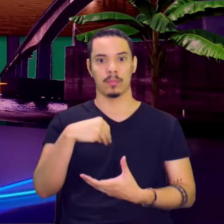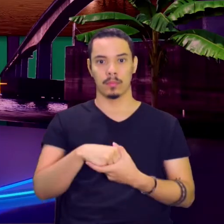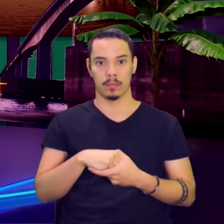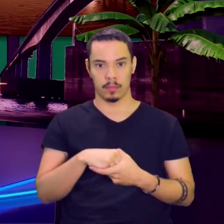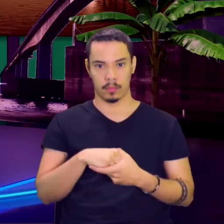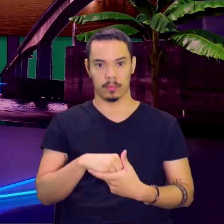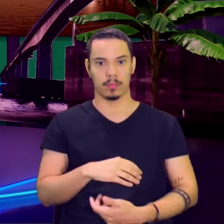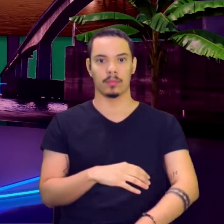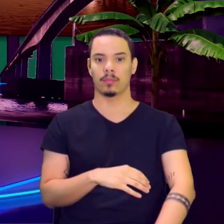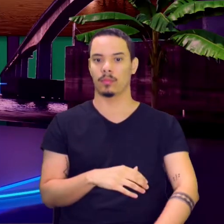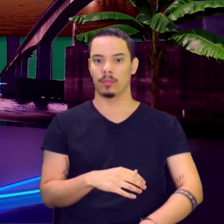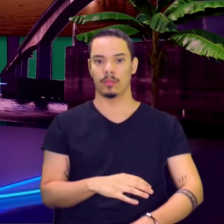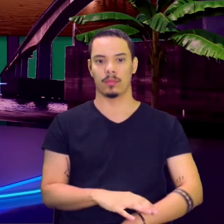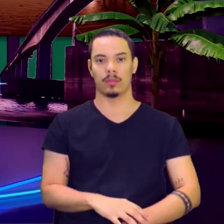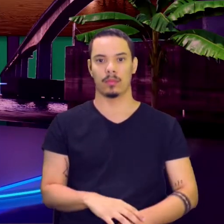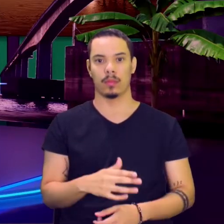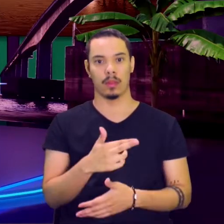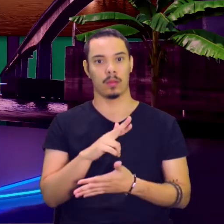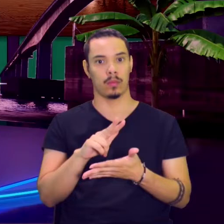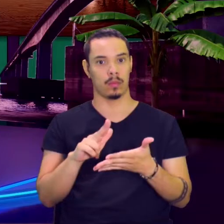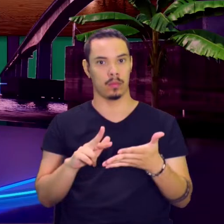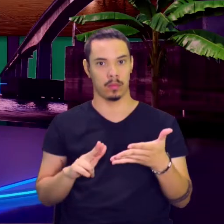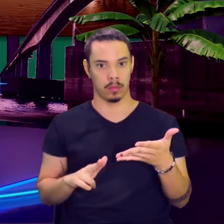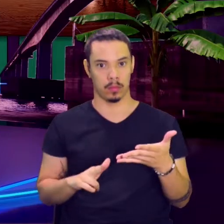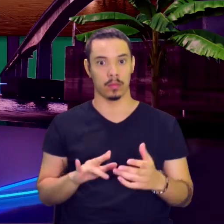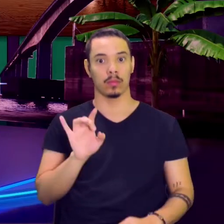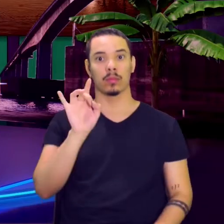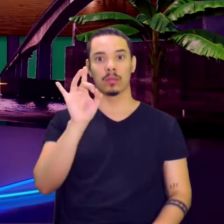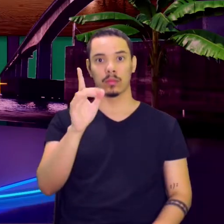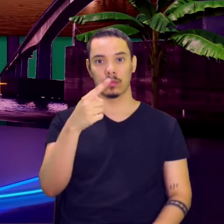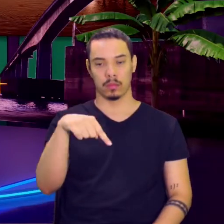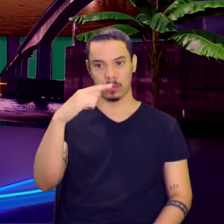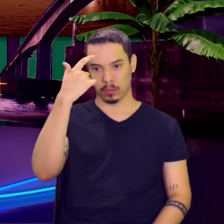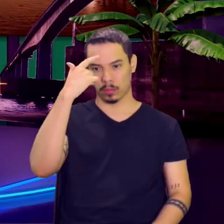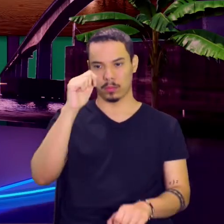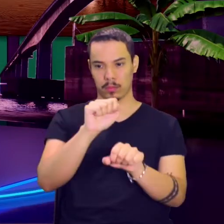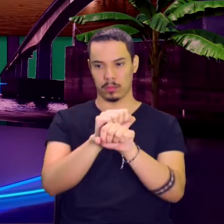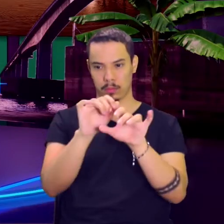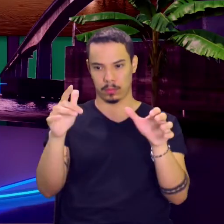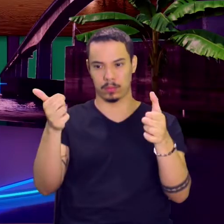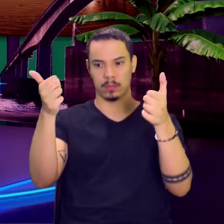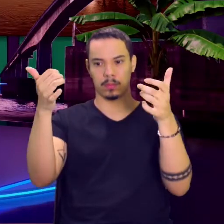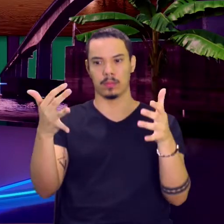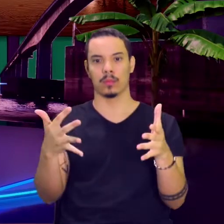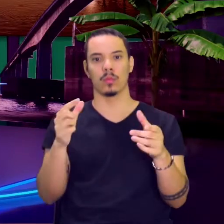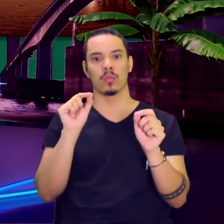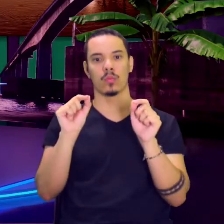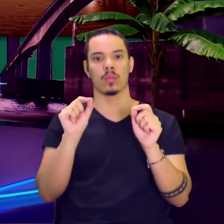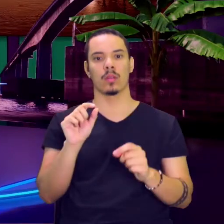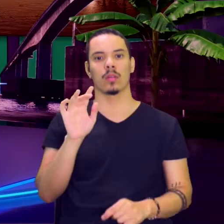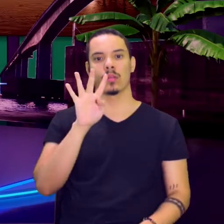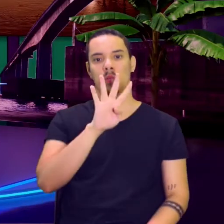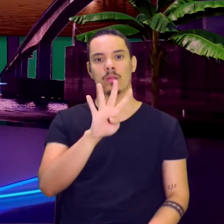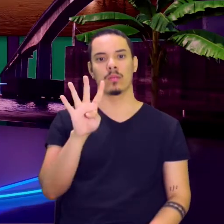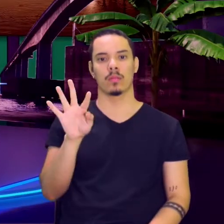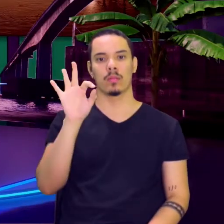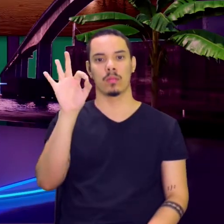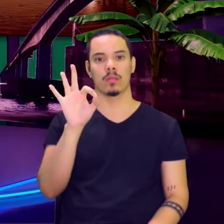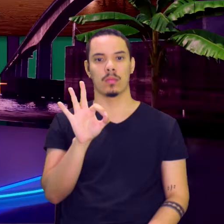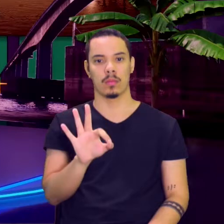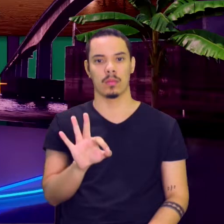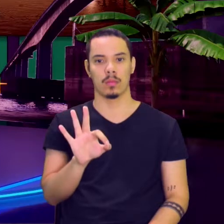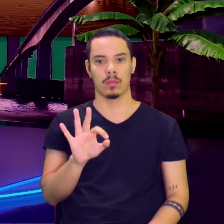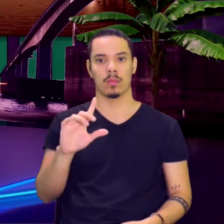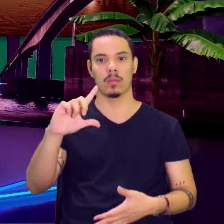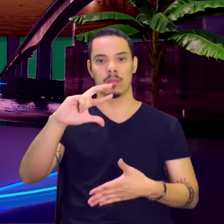Isso. É muita coisa, né? Só para a nível de esclarecimento, já que você falou aí, ela é 44% da América Latina.